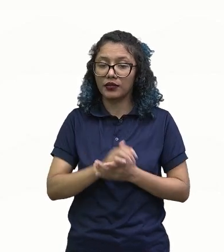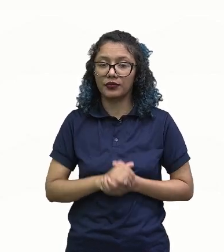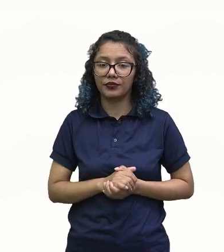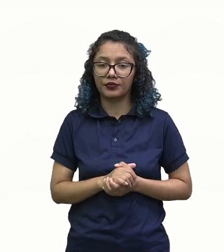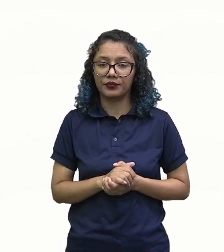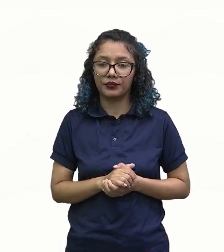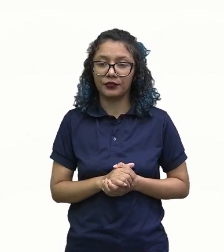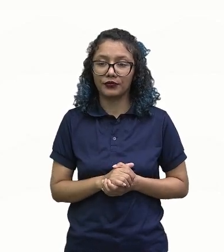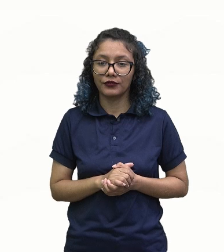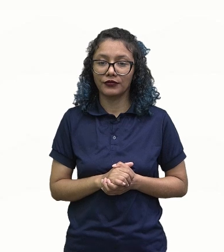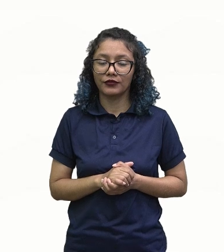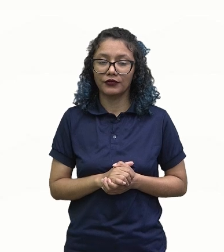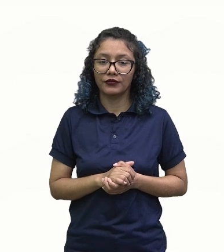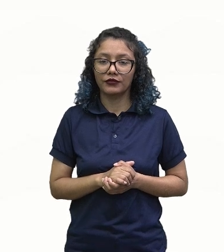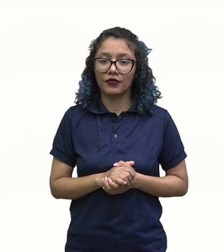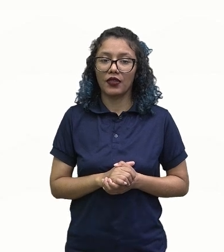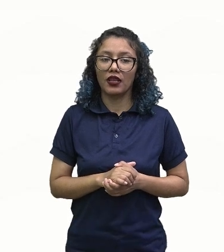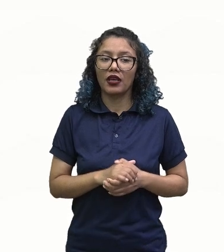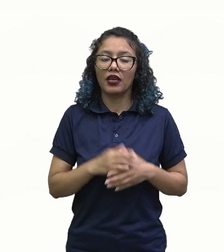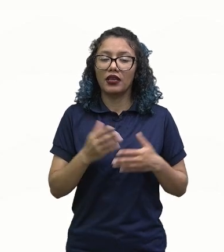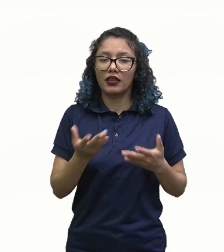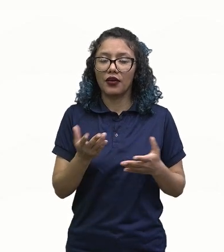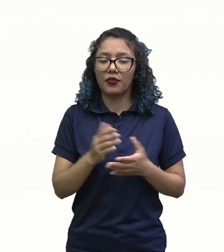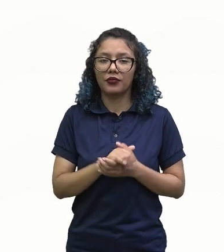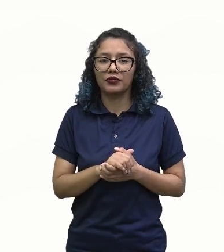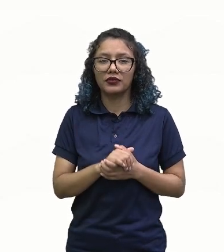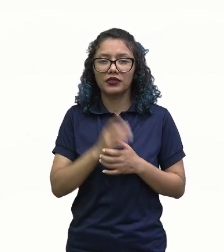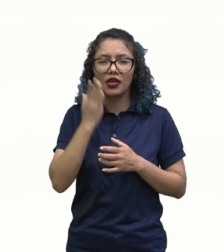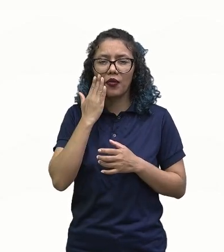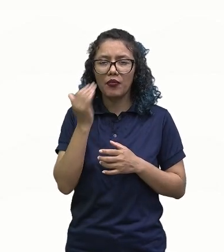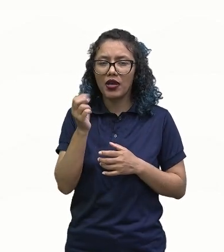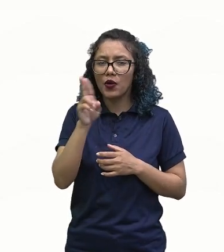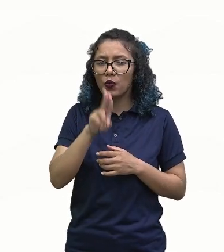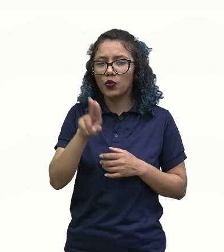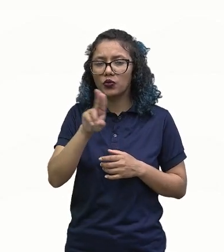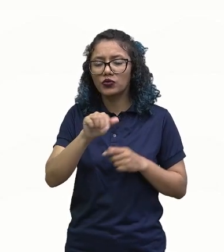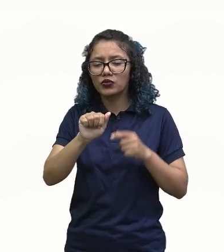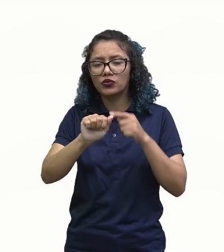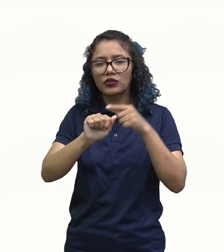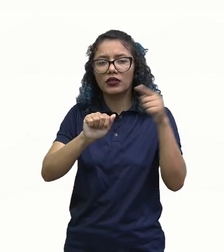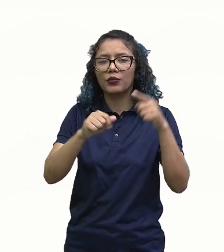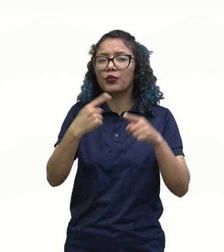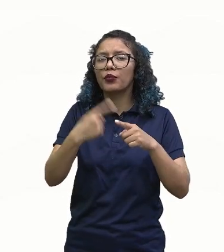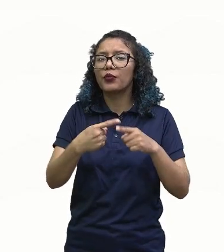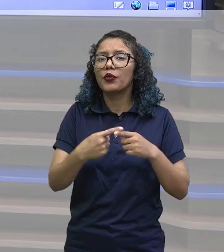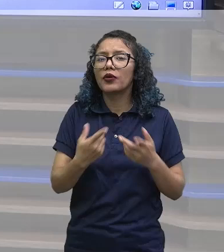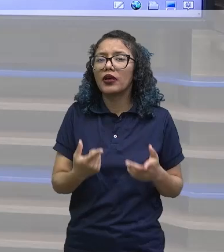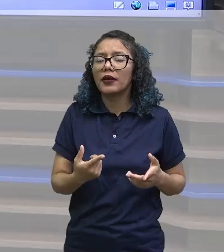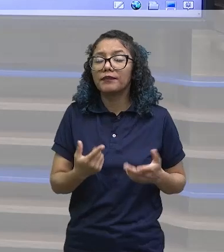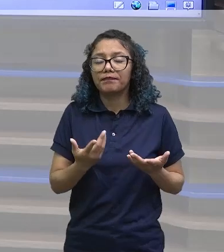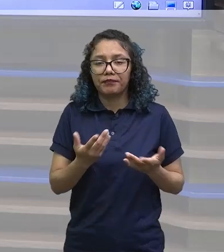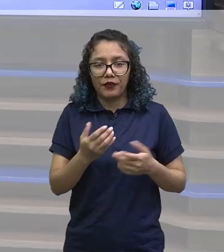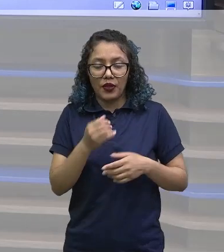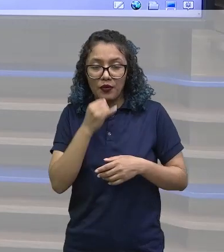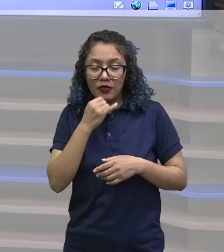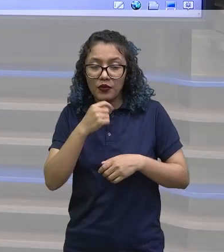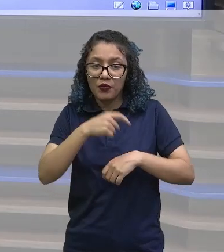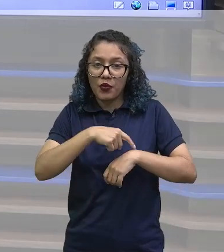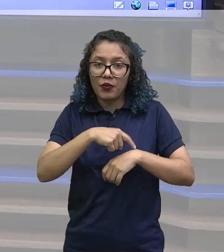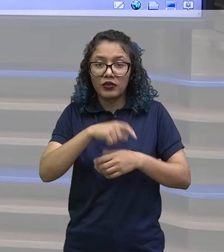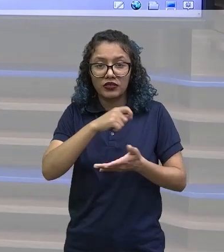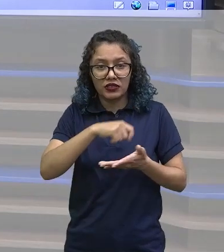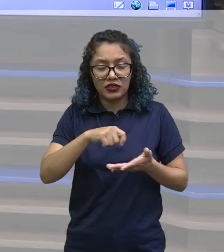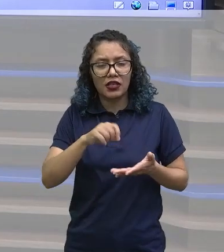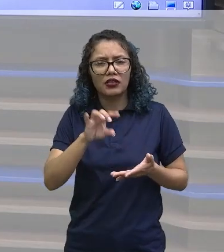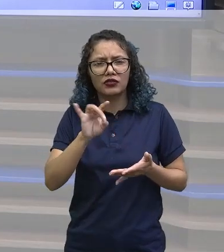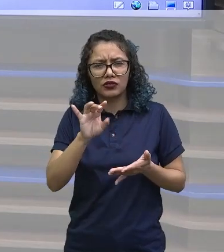para que serve a gente saber o uso da crase? Para o momento que a gente for escrever, isso é mais para a escrita,